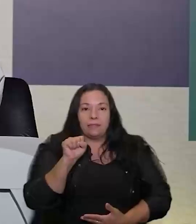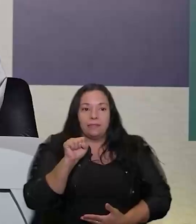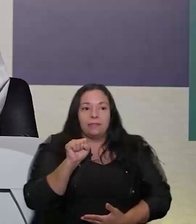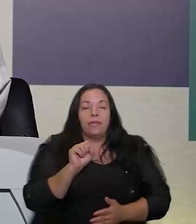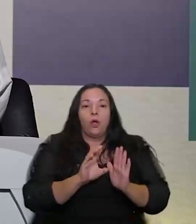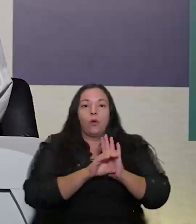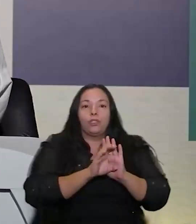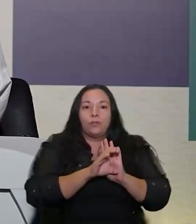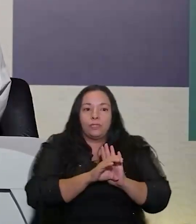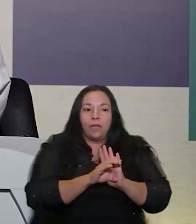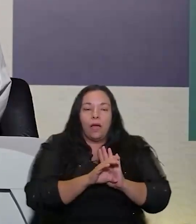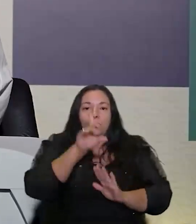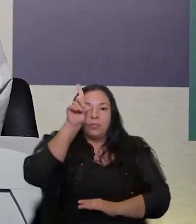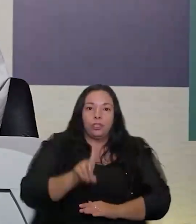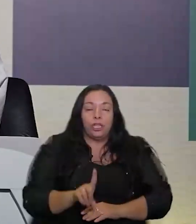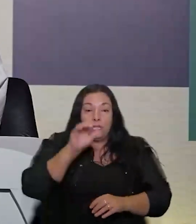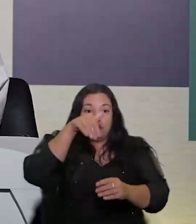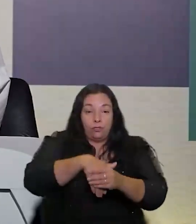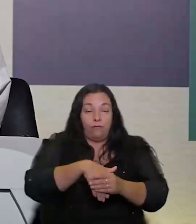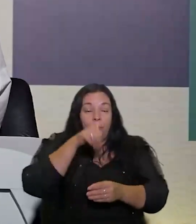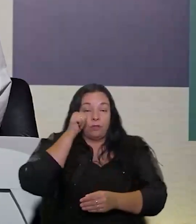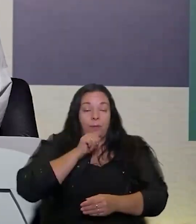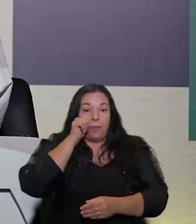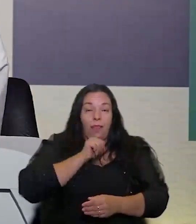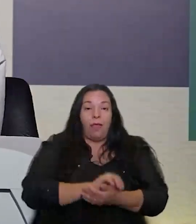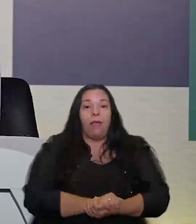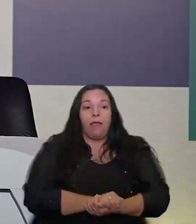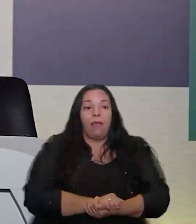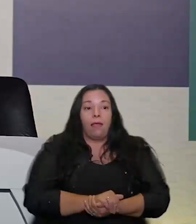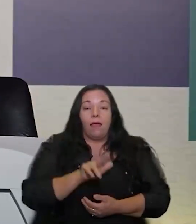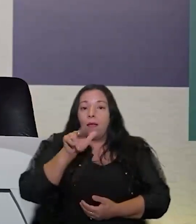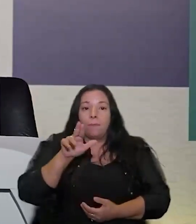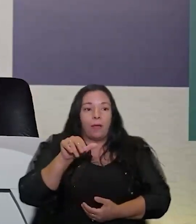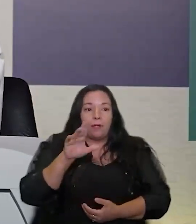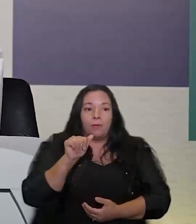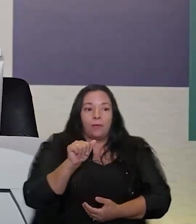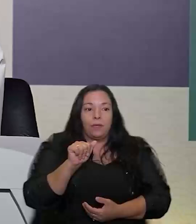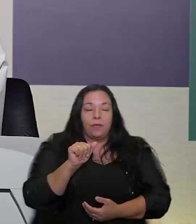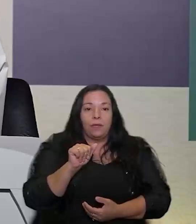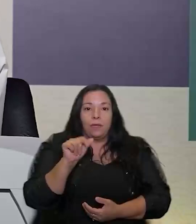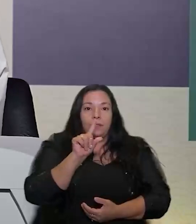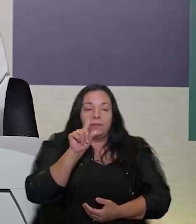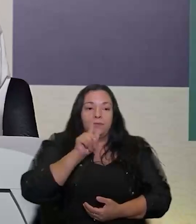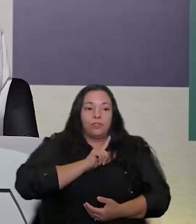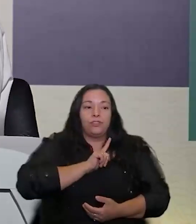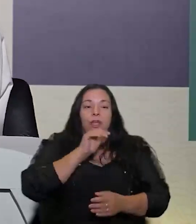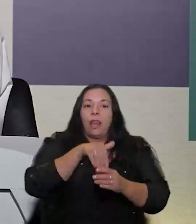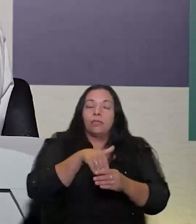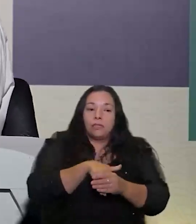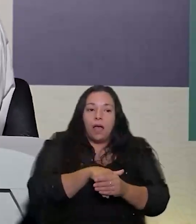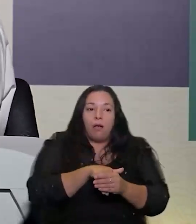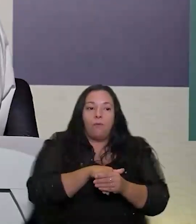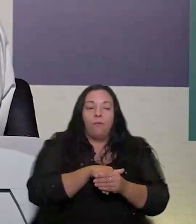que consagrou o direito do voto da mulher, feminino, né? Mas nunca foi aplicada, porque não tinha eleição, né? Então, teve